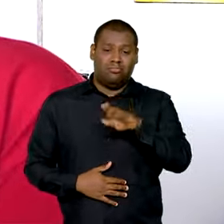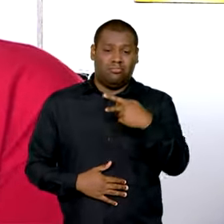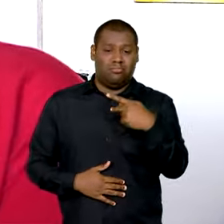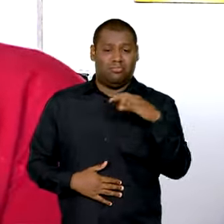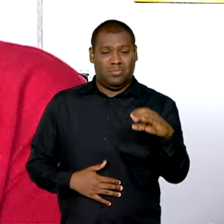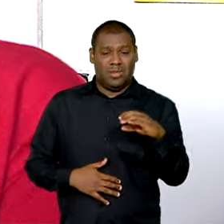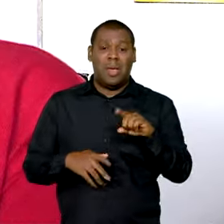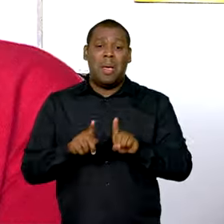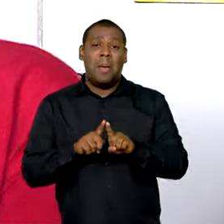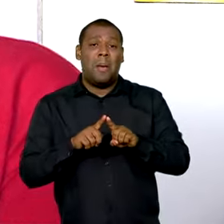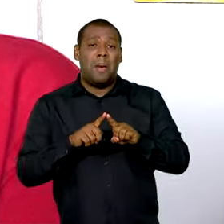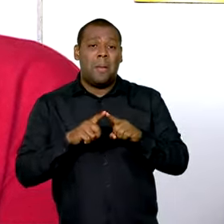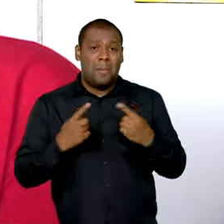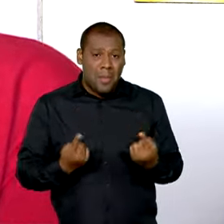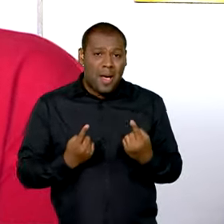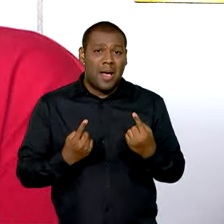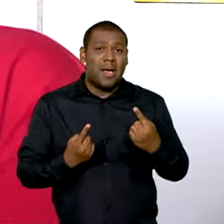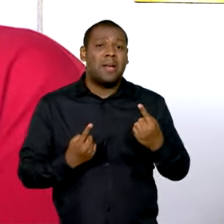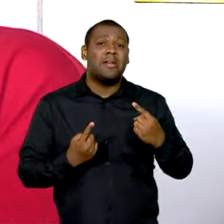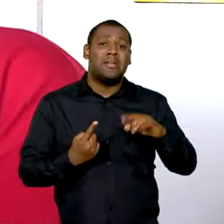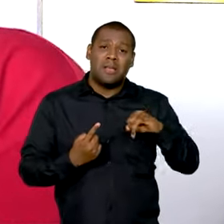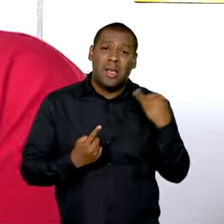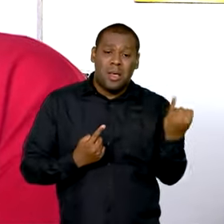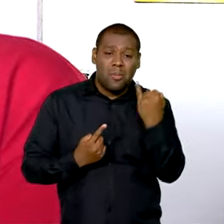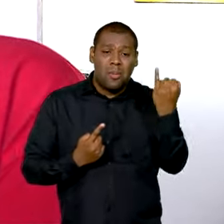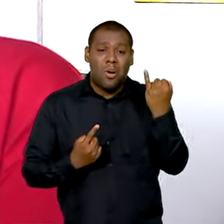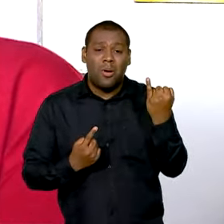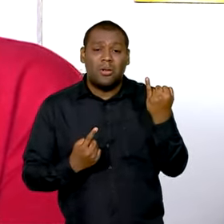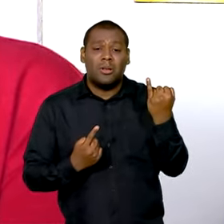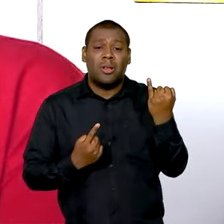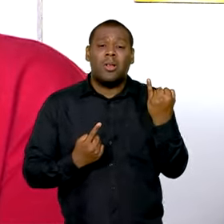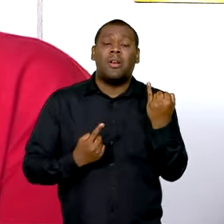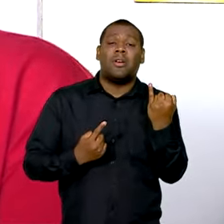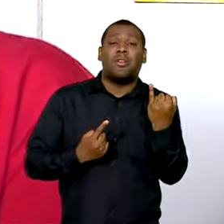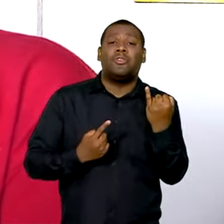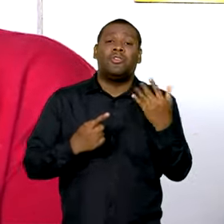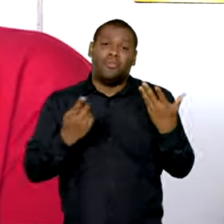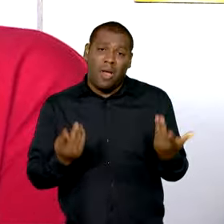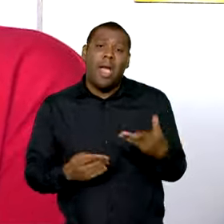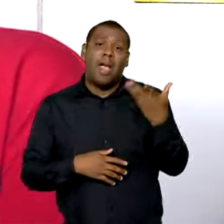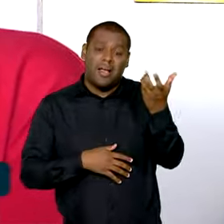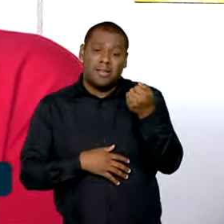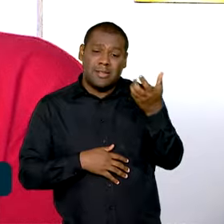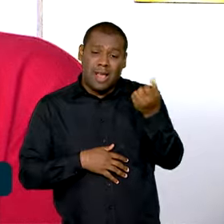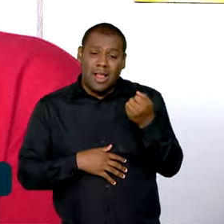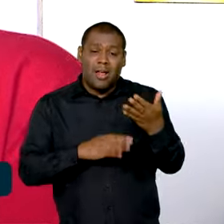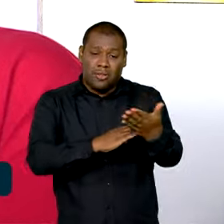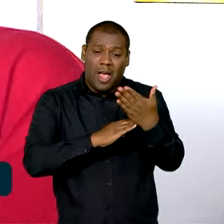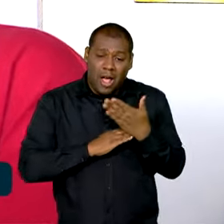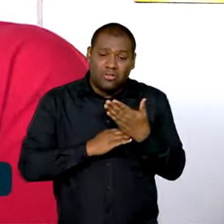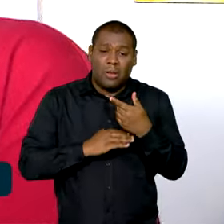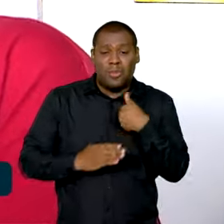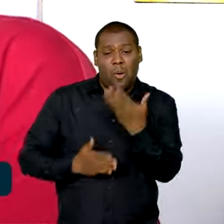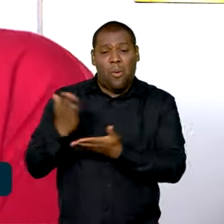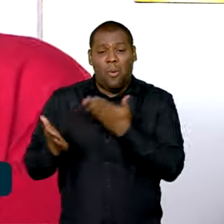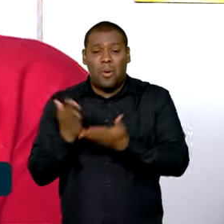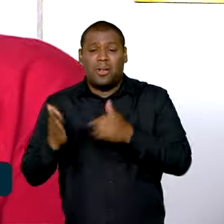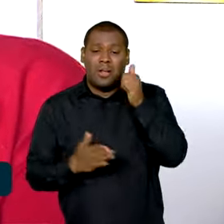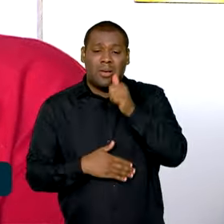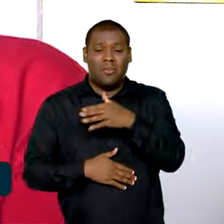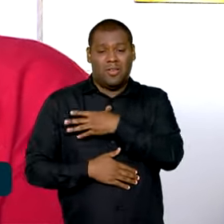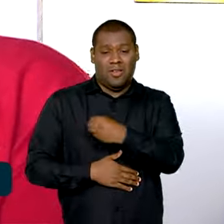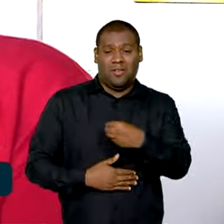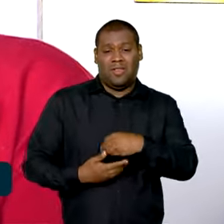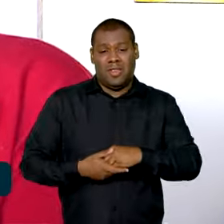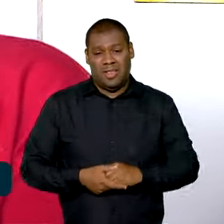filha, mas é muito importante. Ajuda, porque de certa forma eu posso ficar em casa cuidando dela, né? Porque se não tivesse, eu teria que trabalhar e deixar ela